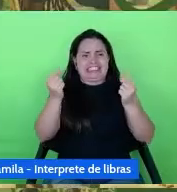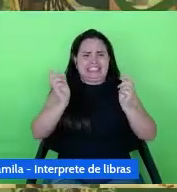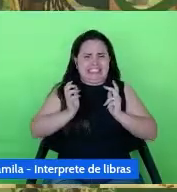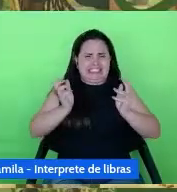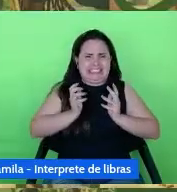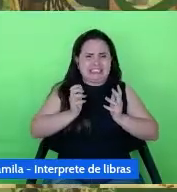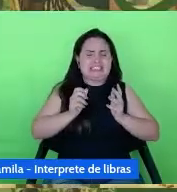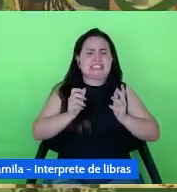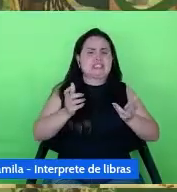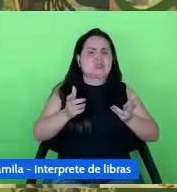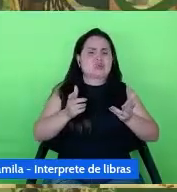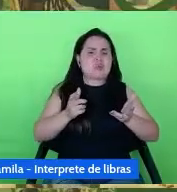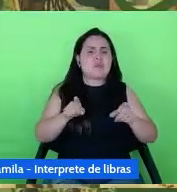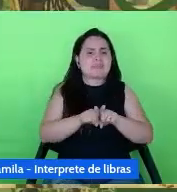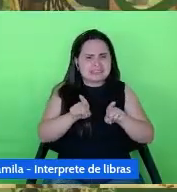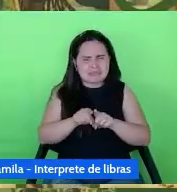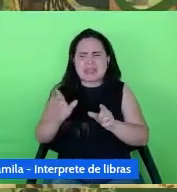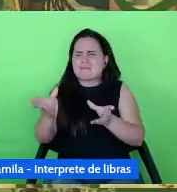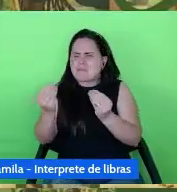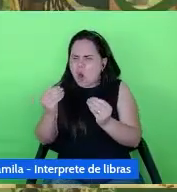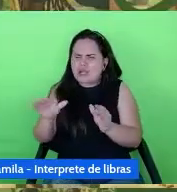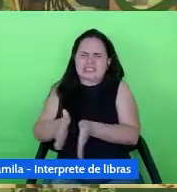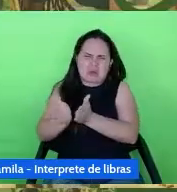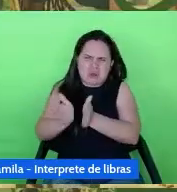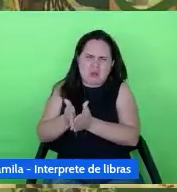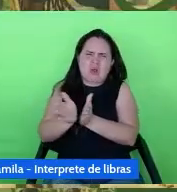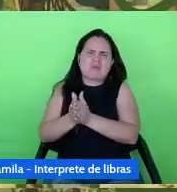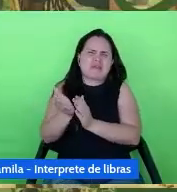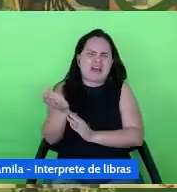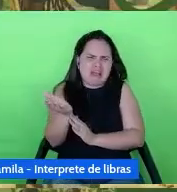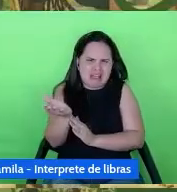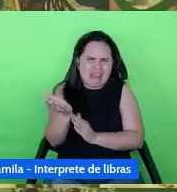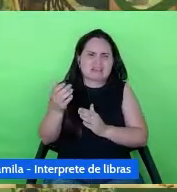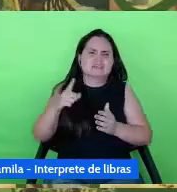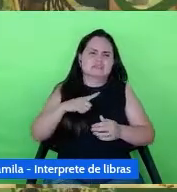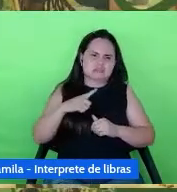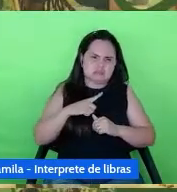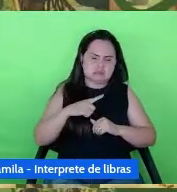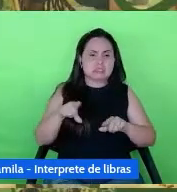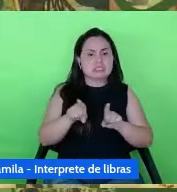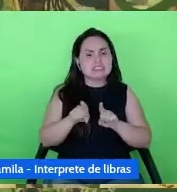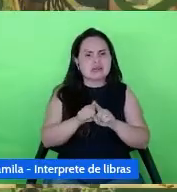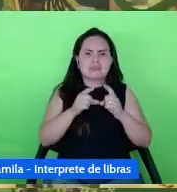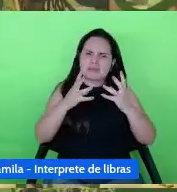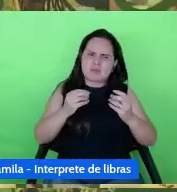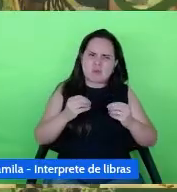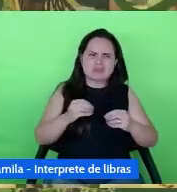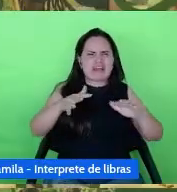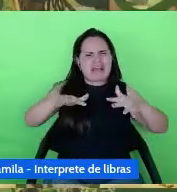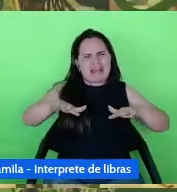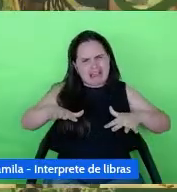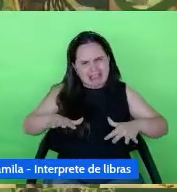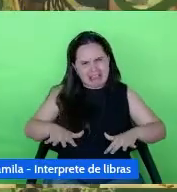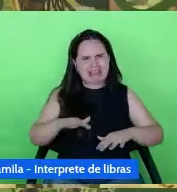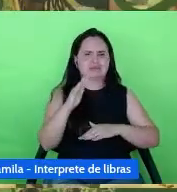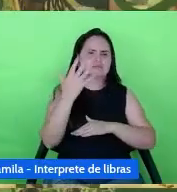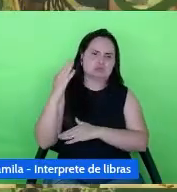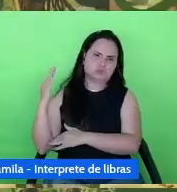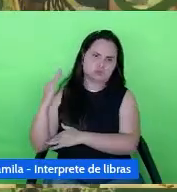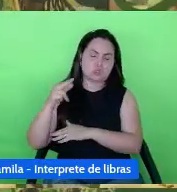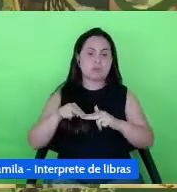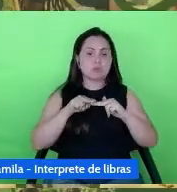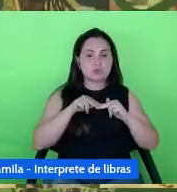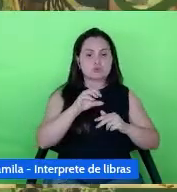tem muita pobreza, muita miséria, tá? E tem também muita degradação ambiental. Por isso que os ODS falam